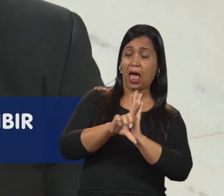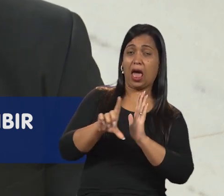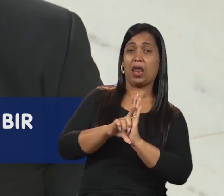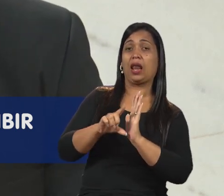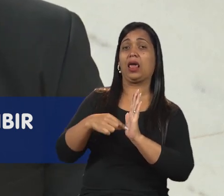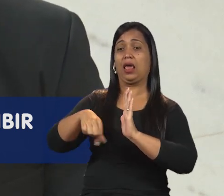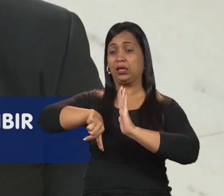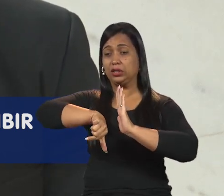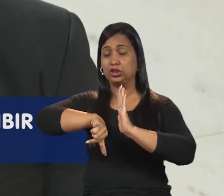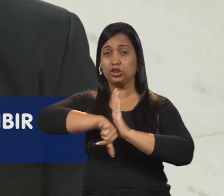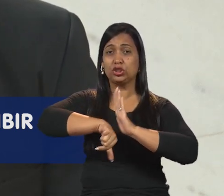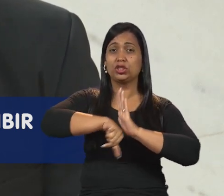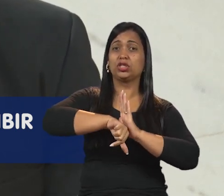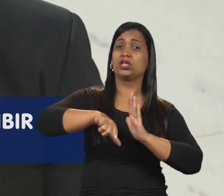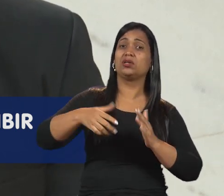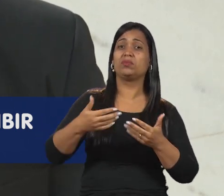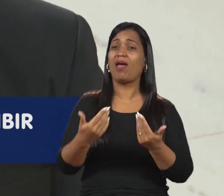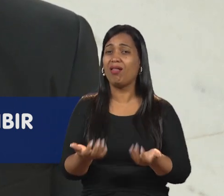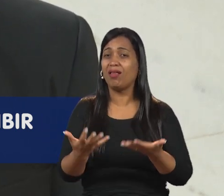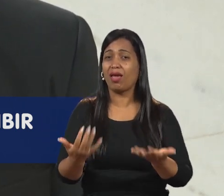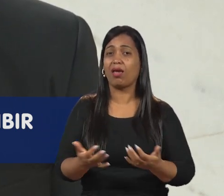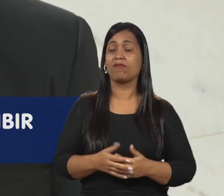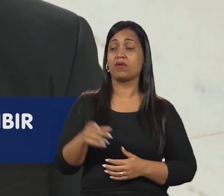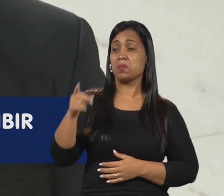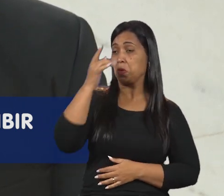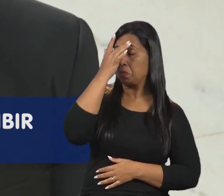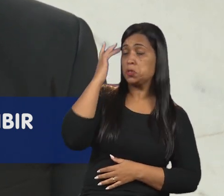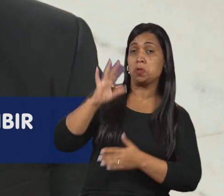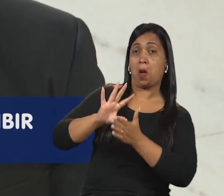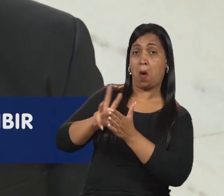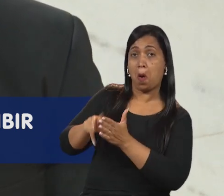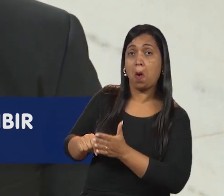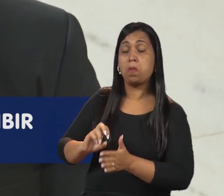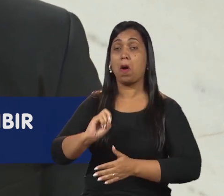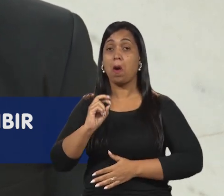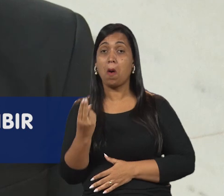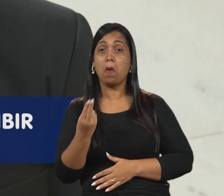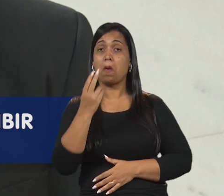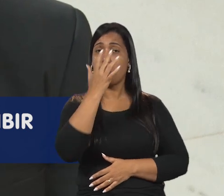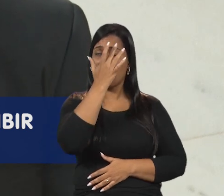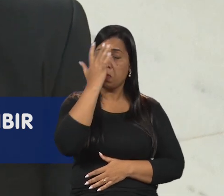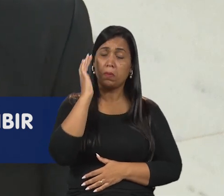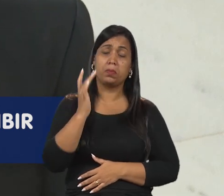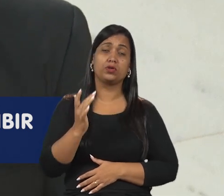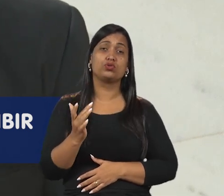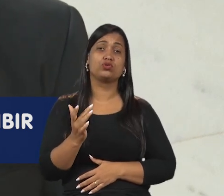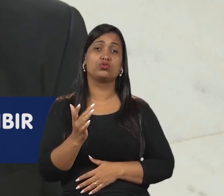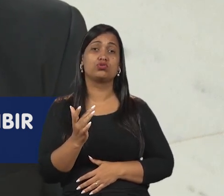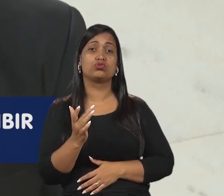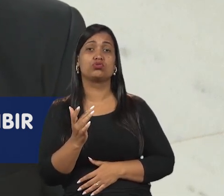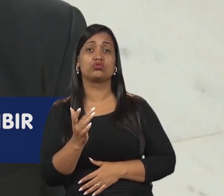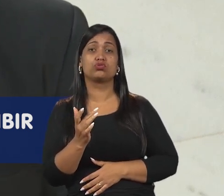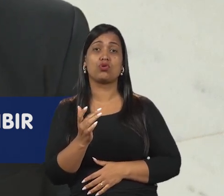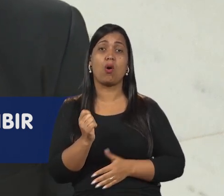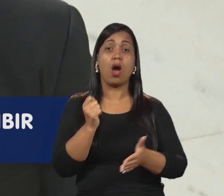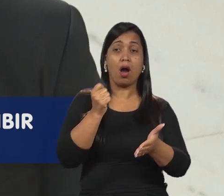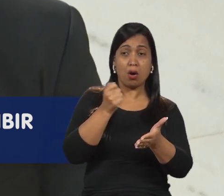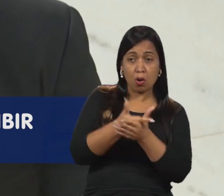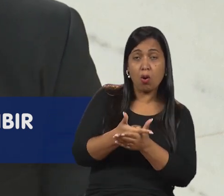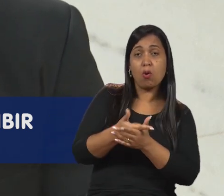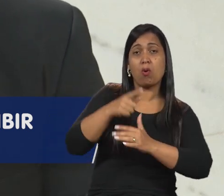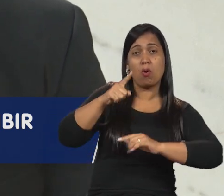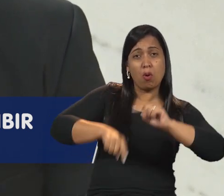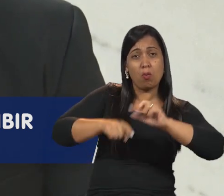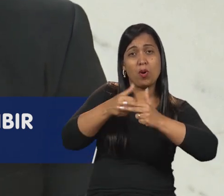branda. A lei penal, tanto para quem furta quanto para quem comete a receptação, ela é muito